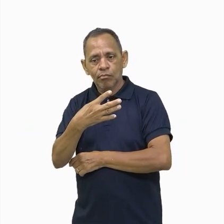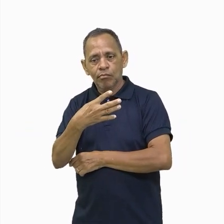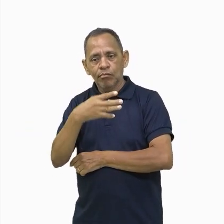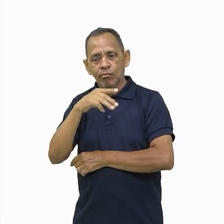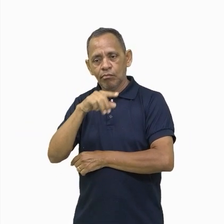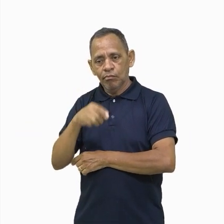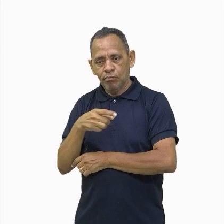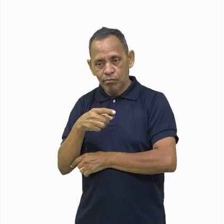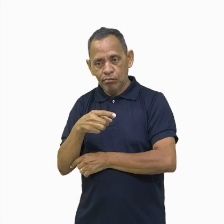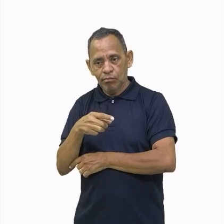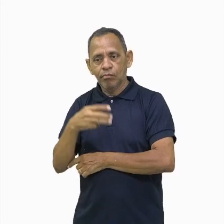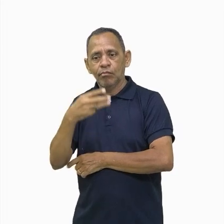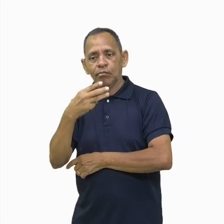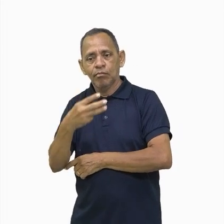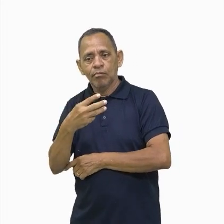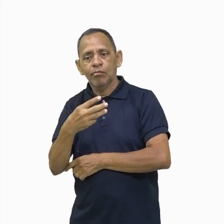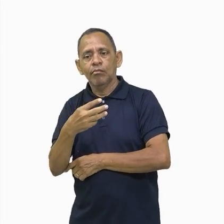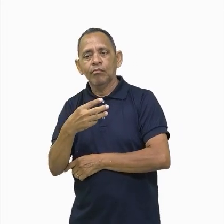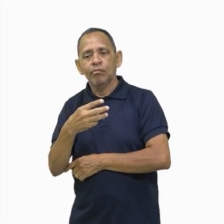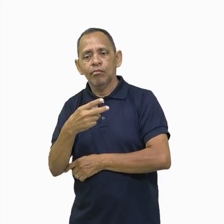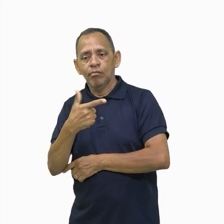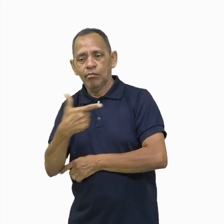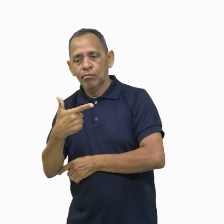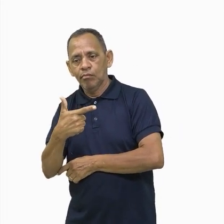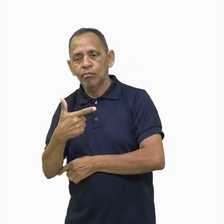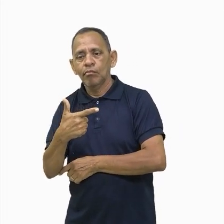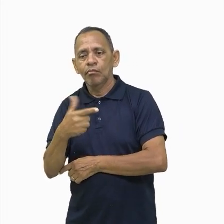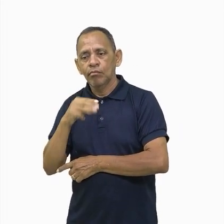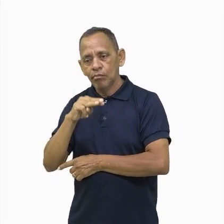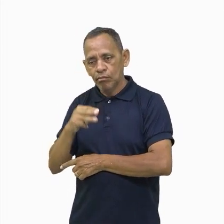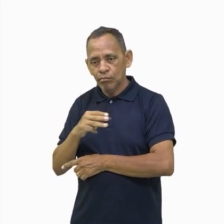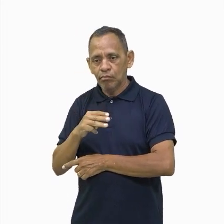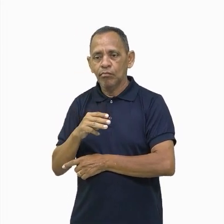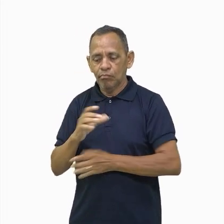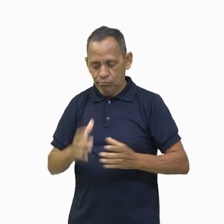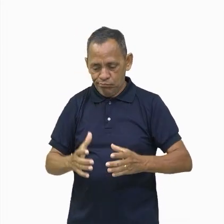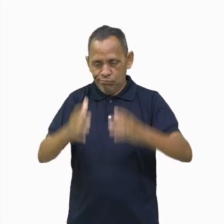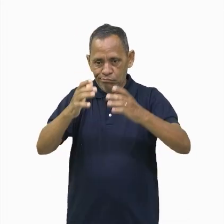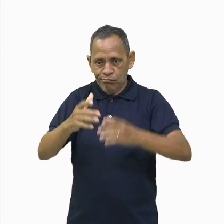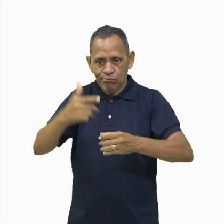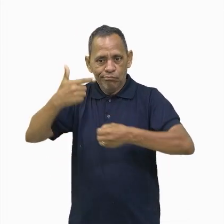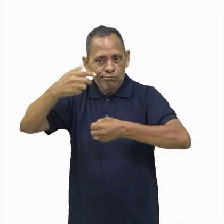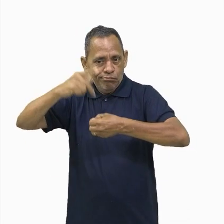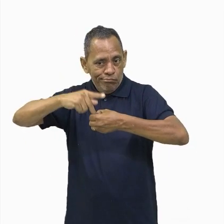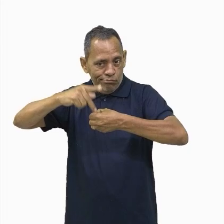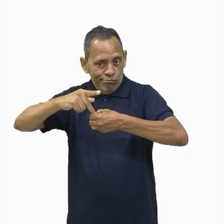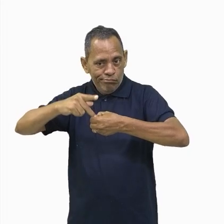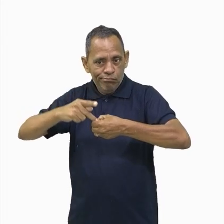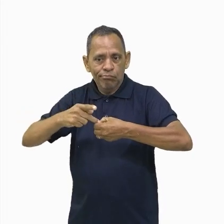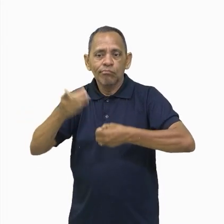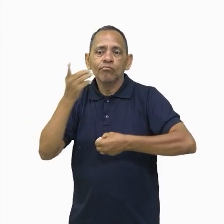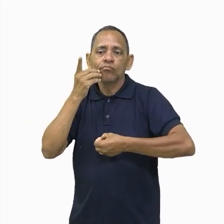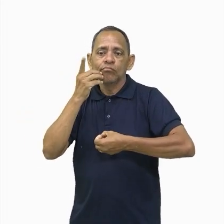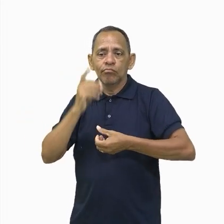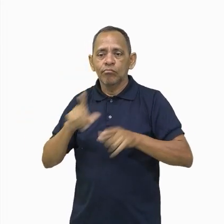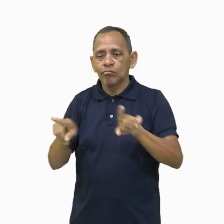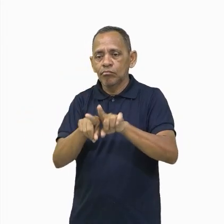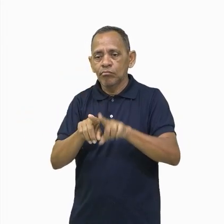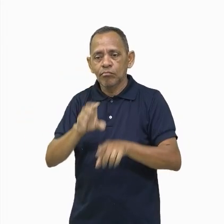4,322 milhões de barris de óleo equivalente por dia, também cerca